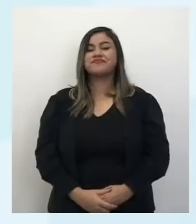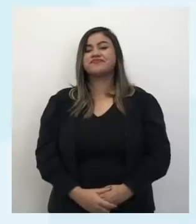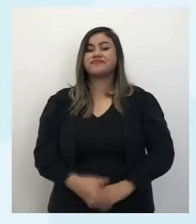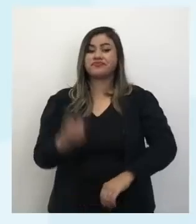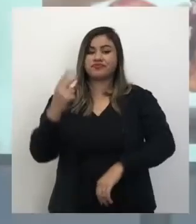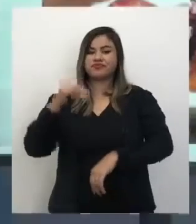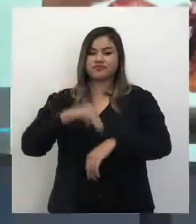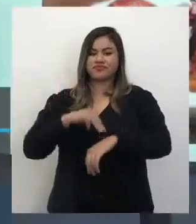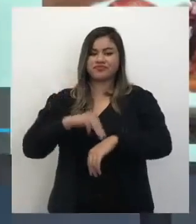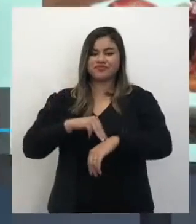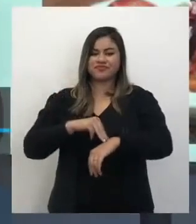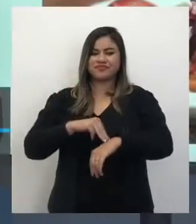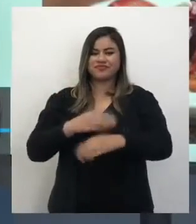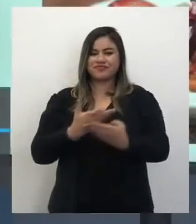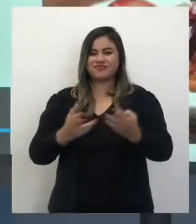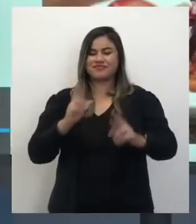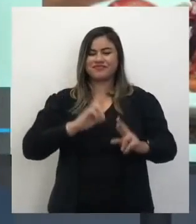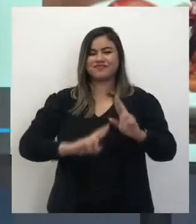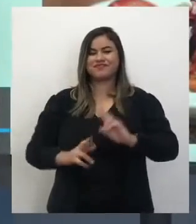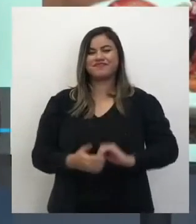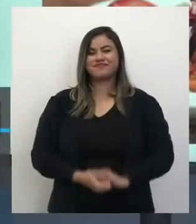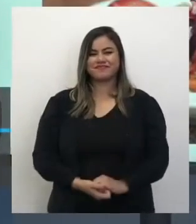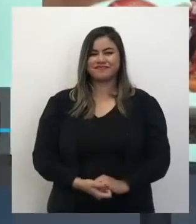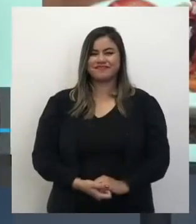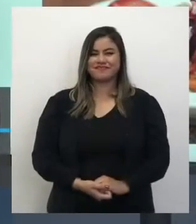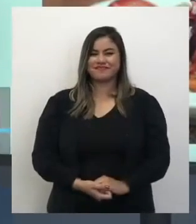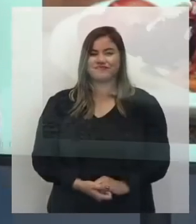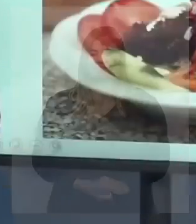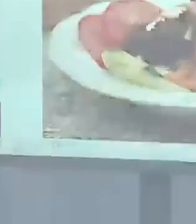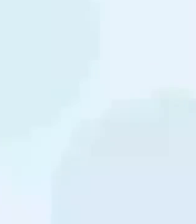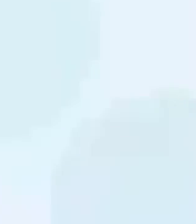lá, 2 minutinhos para vocês.